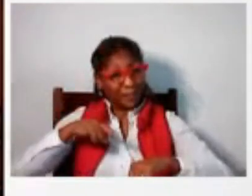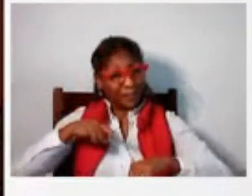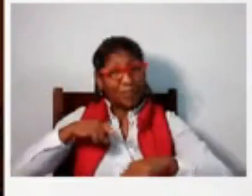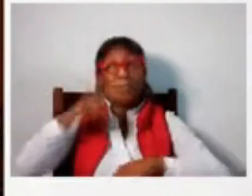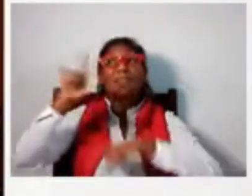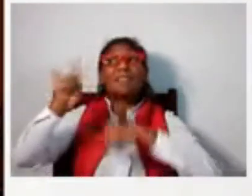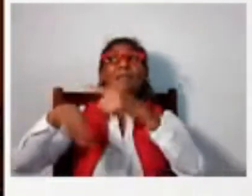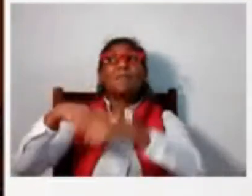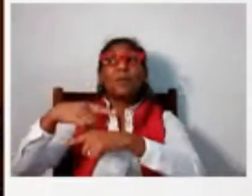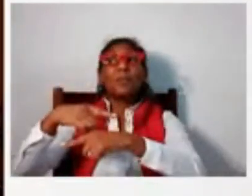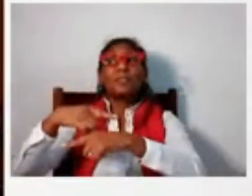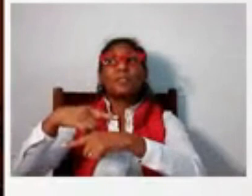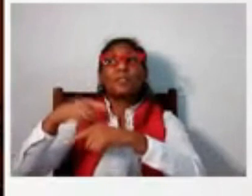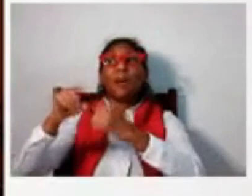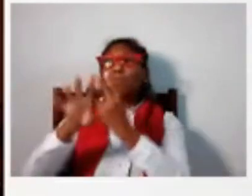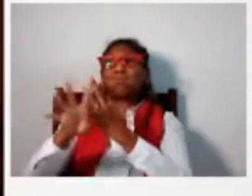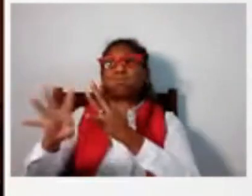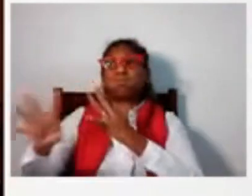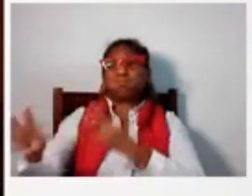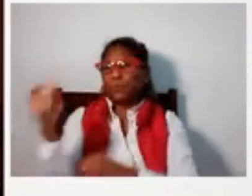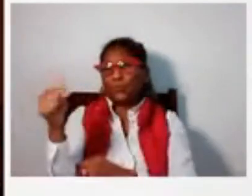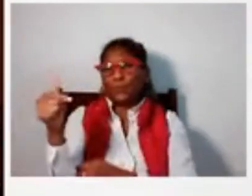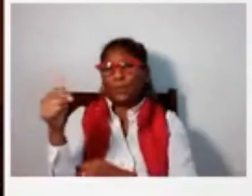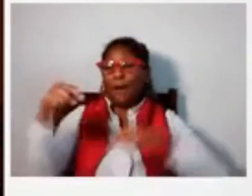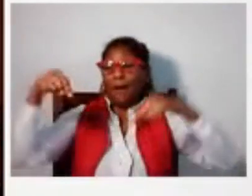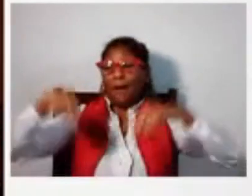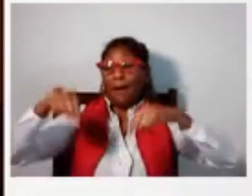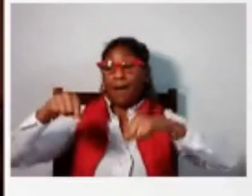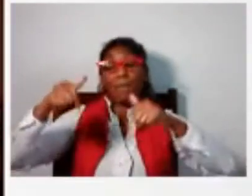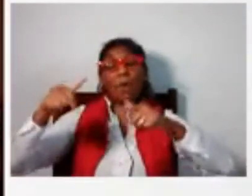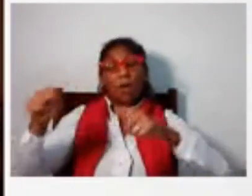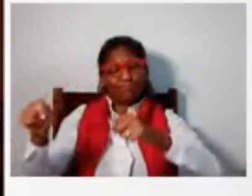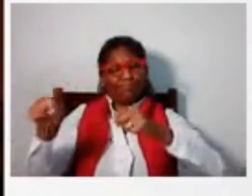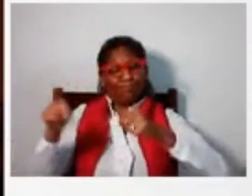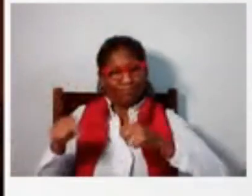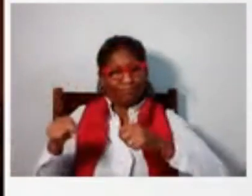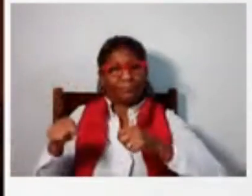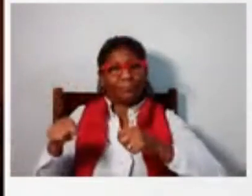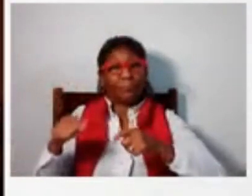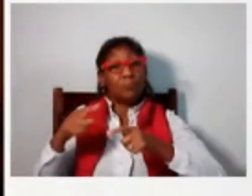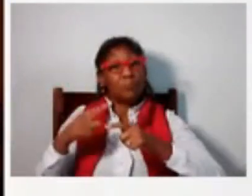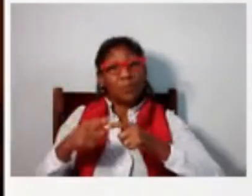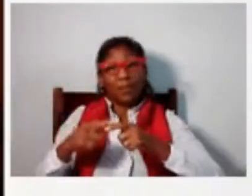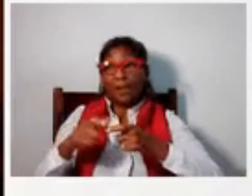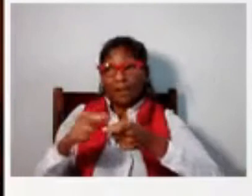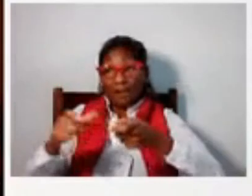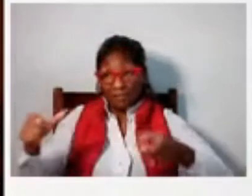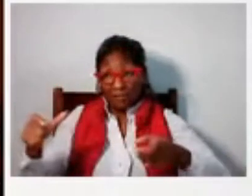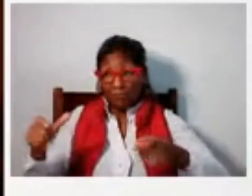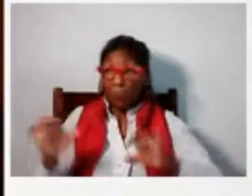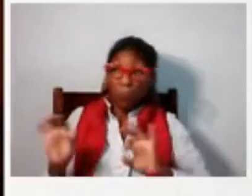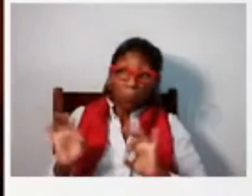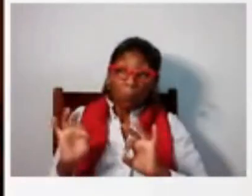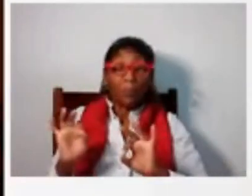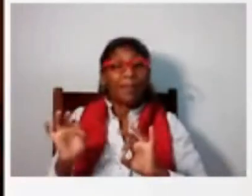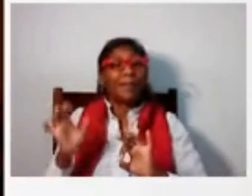ali na frente se não agirmos hoje, se não agirmos neste momento em que nós observamos esse crescimento e que, se for mantida a